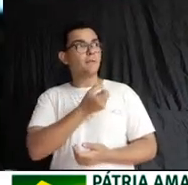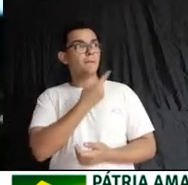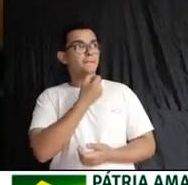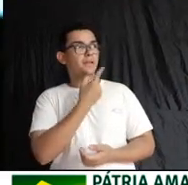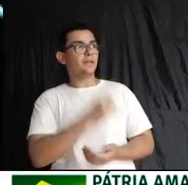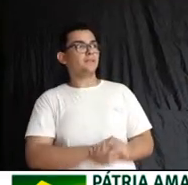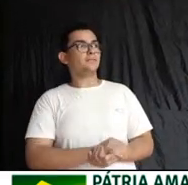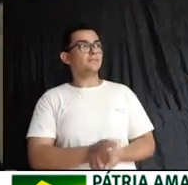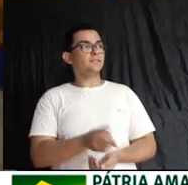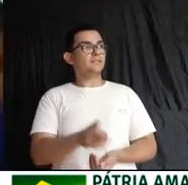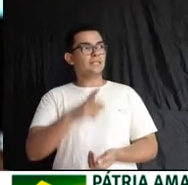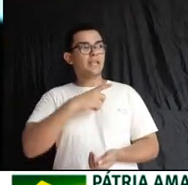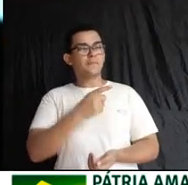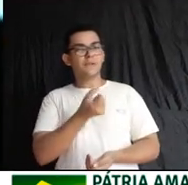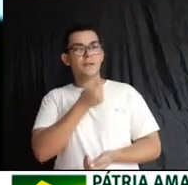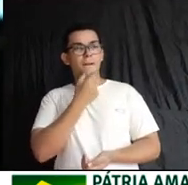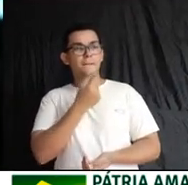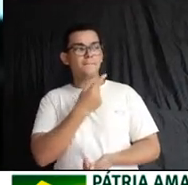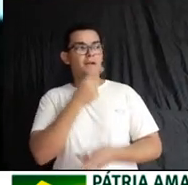sempre tem uma no bolso, é verdade isso?